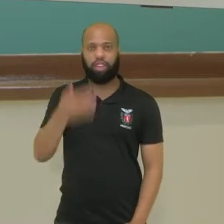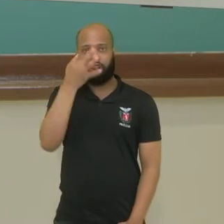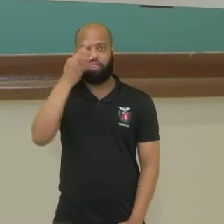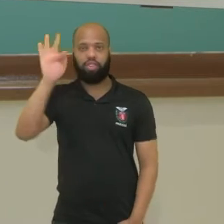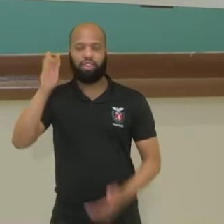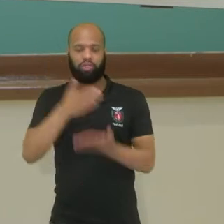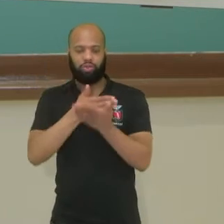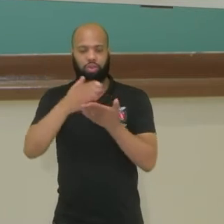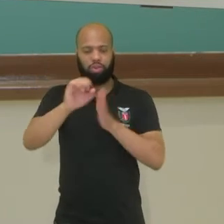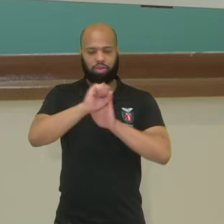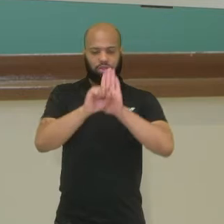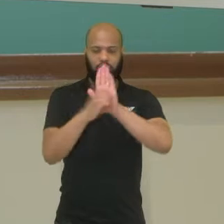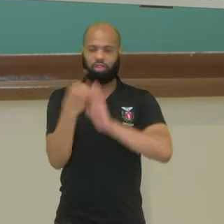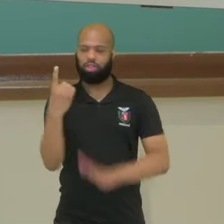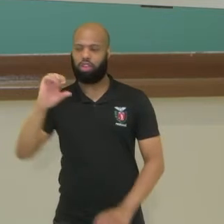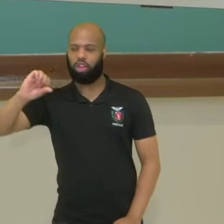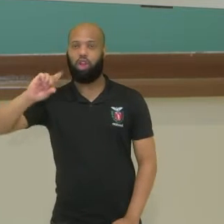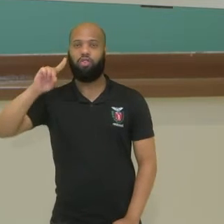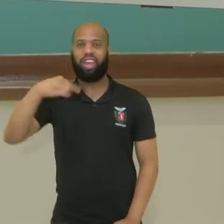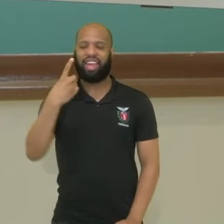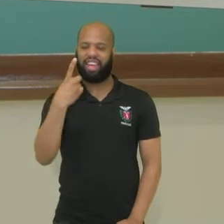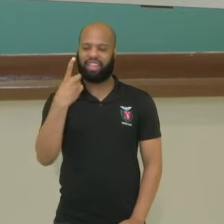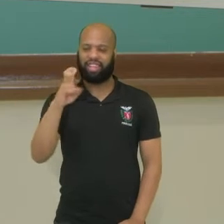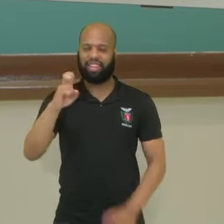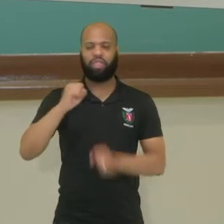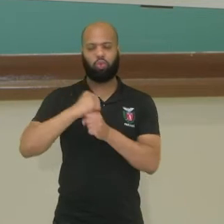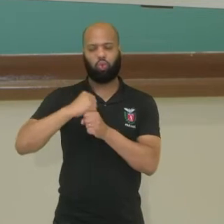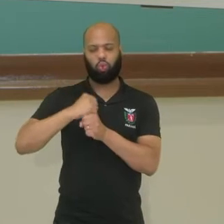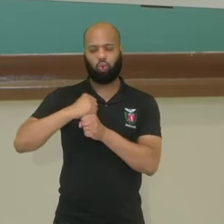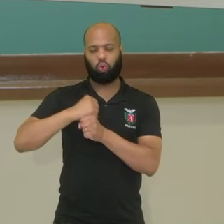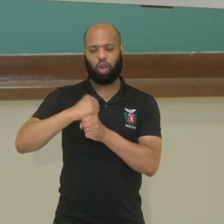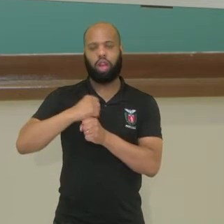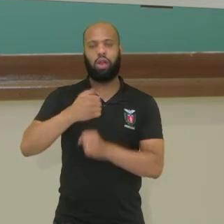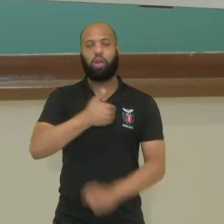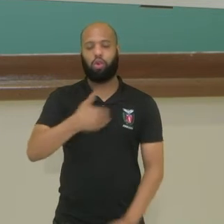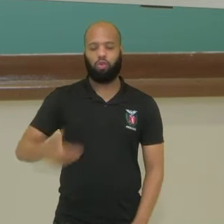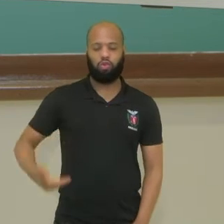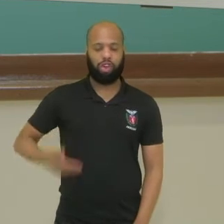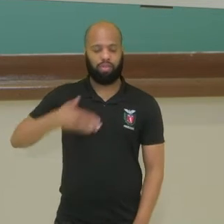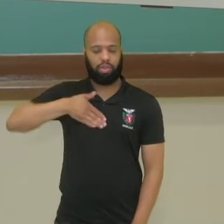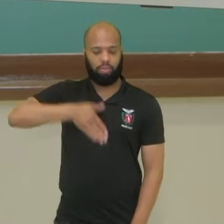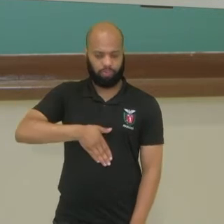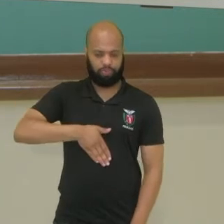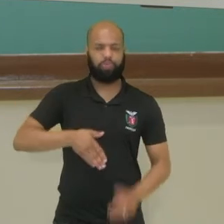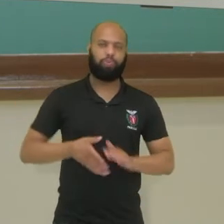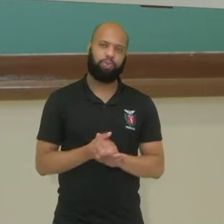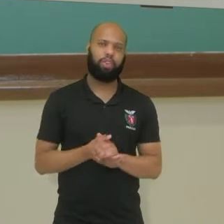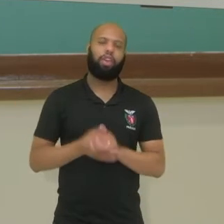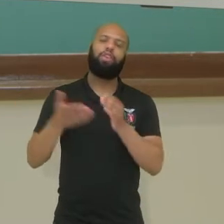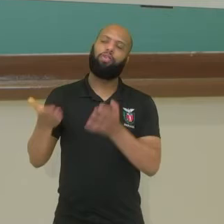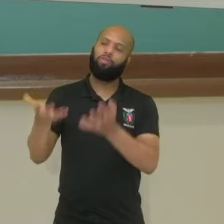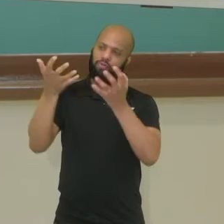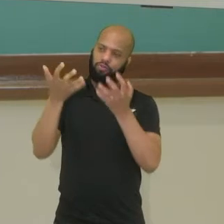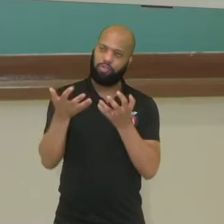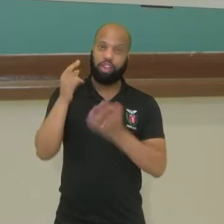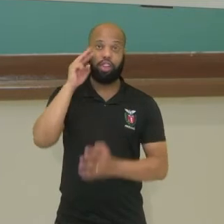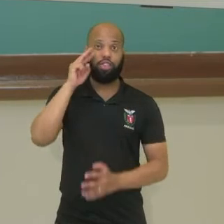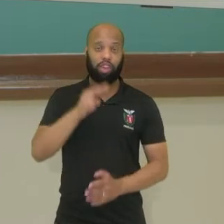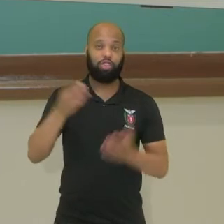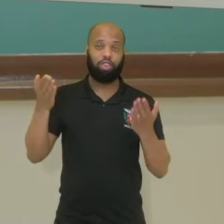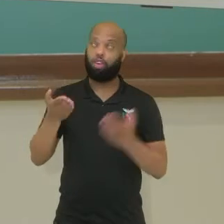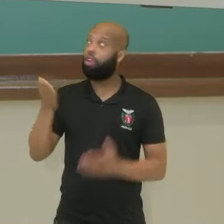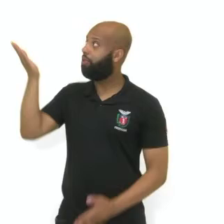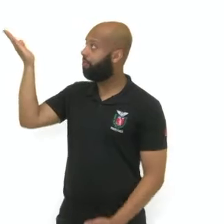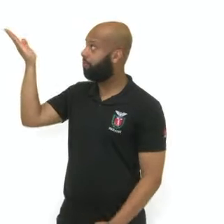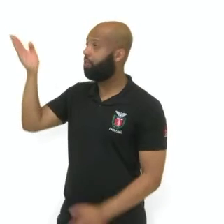do século XIX, são 15 anos de governo napoleônico. Convido você a dar uma olhadinha no objetivo da